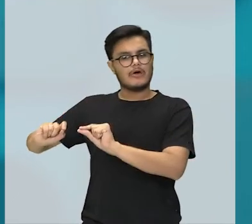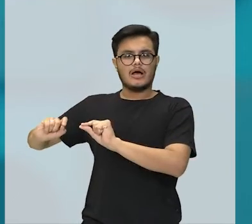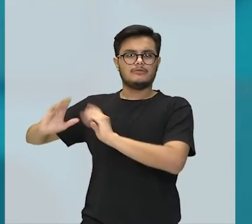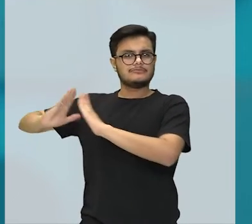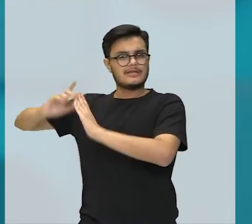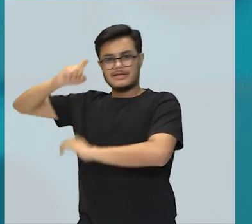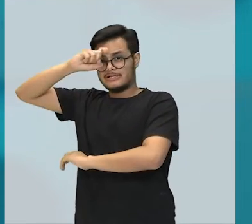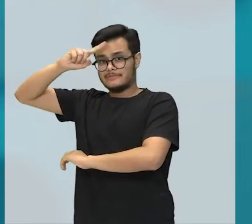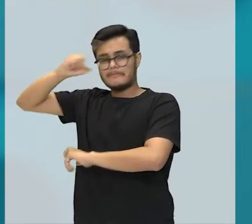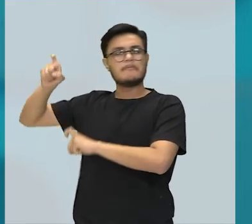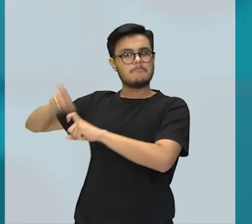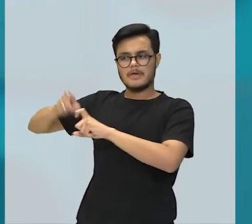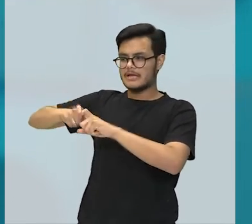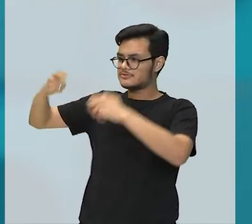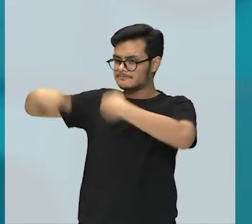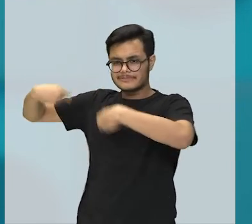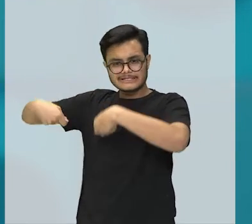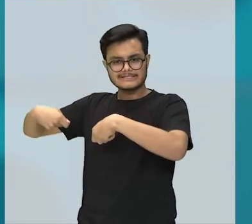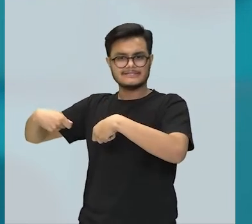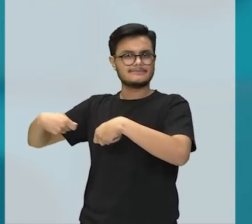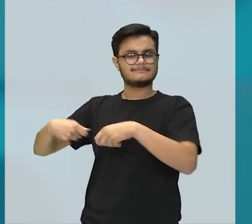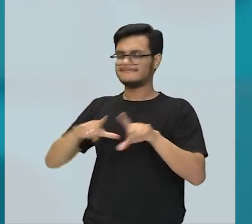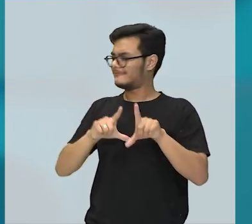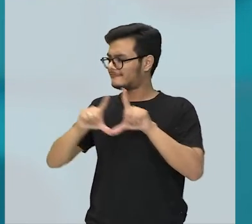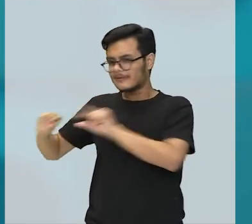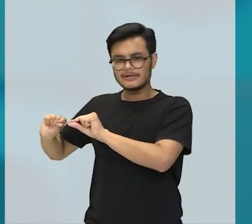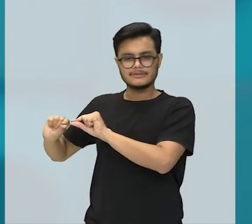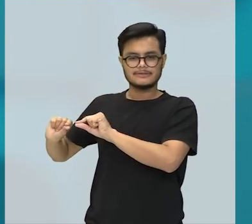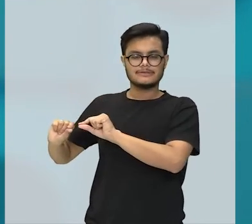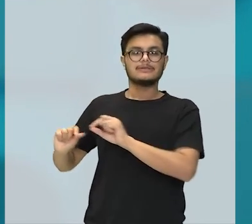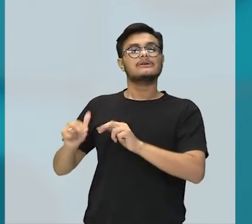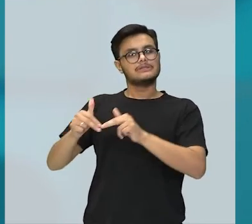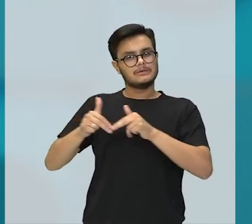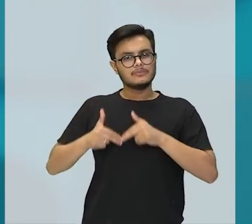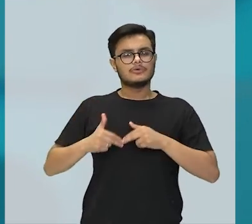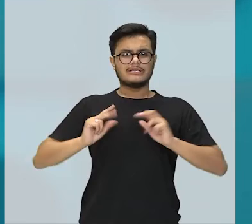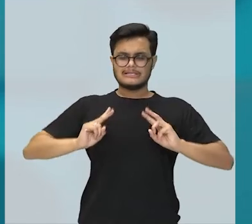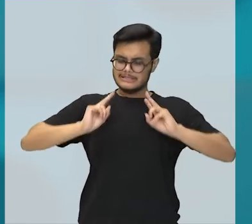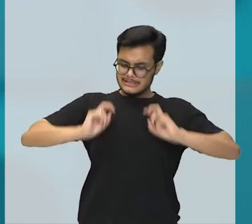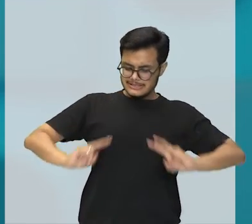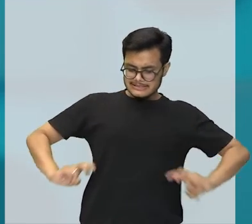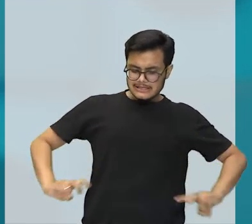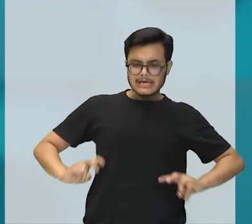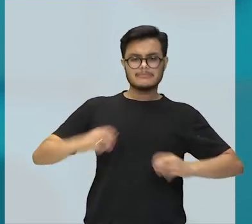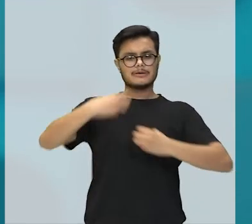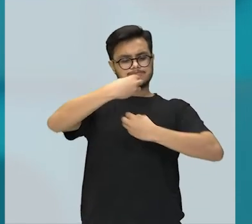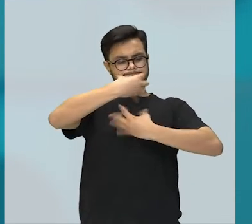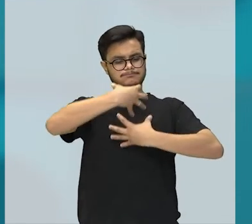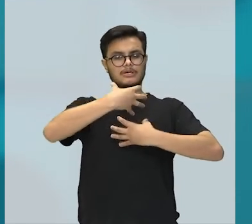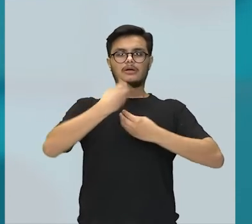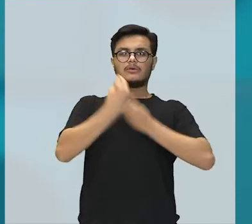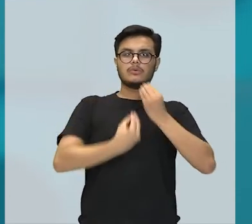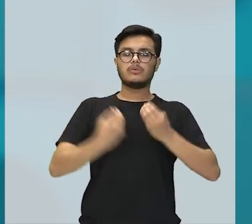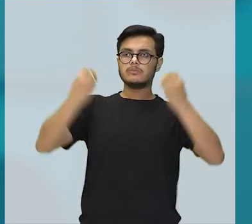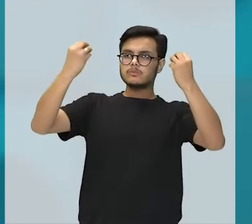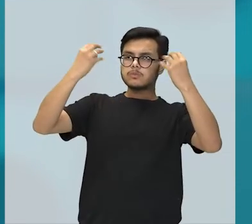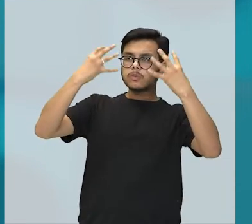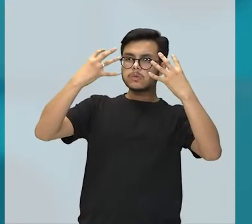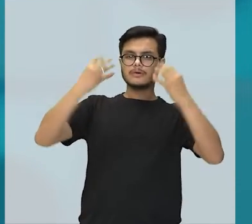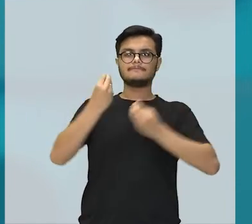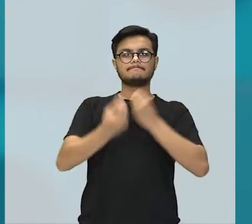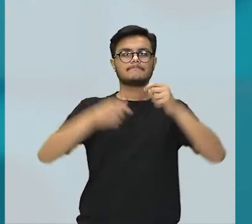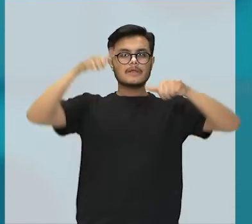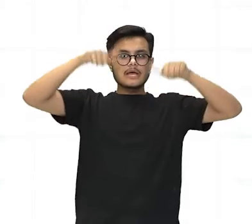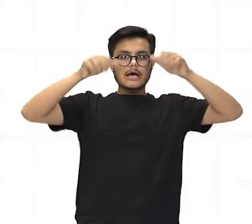serviço especializado, um médico, porque a partir daí eles vão fazer exames para verificar como é que está a situação.